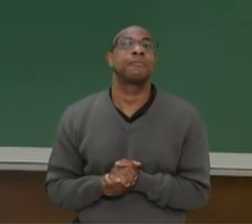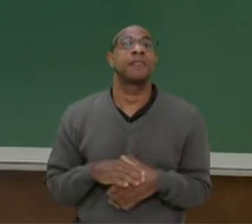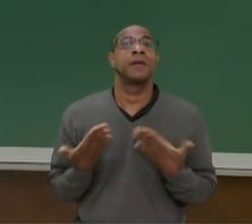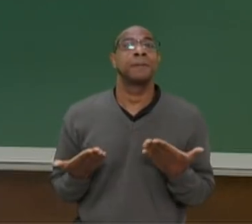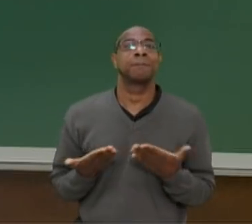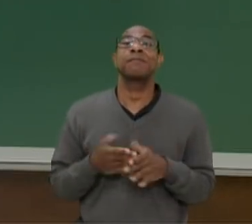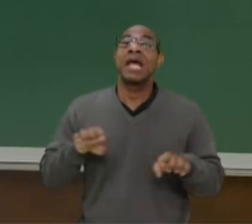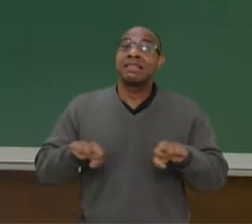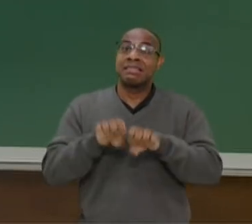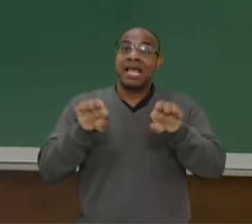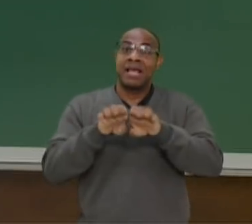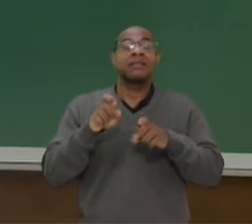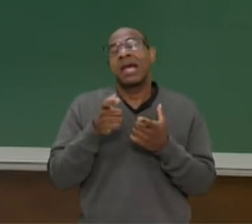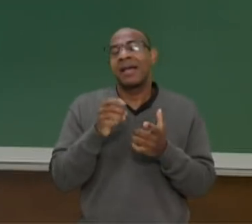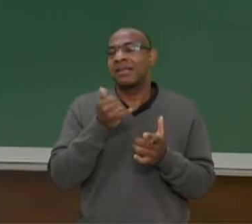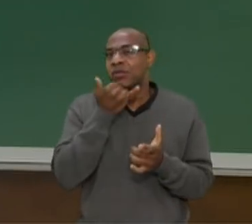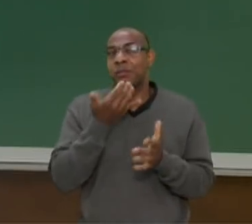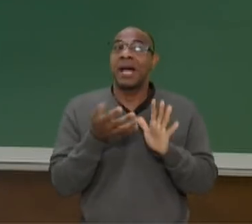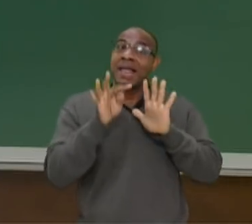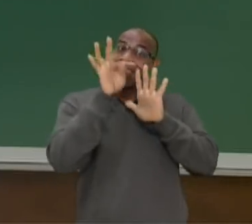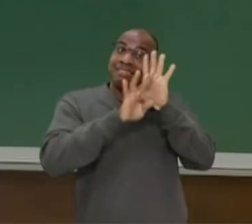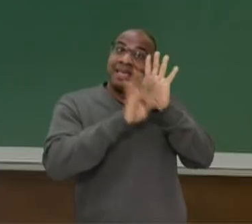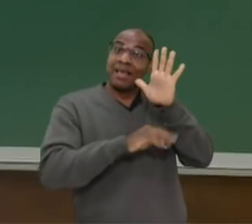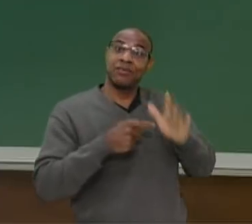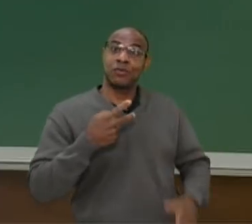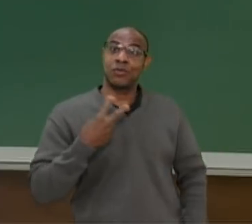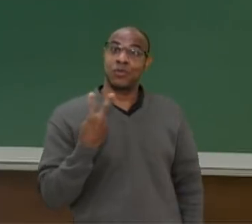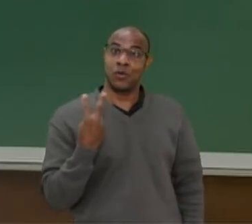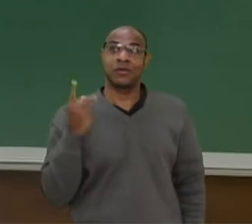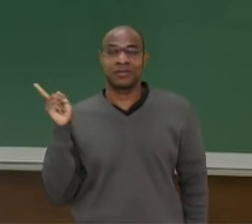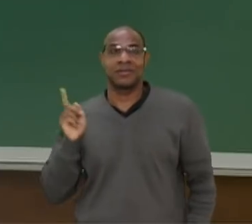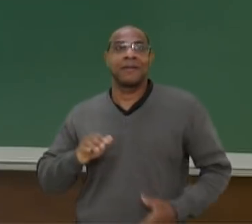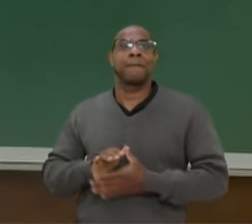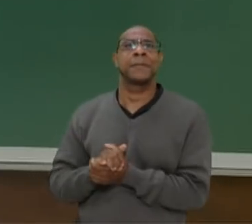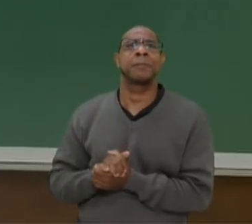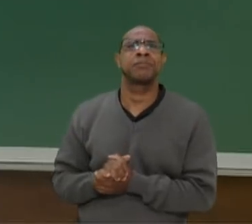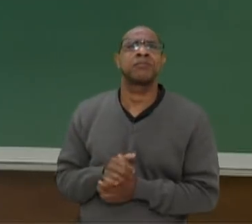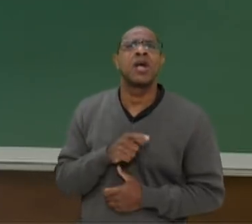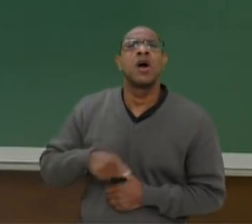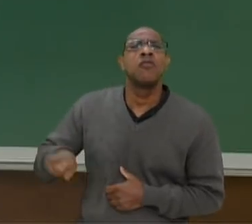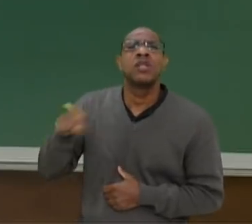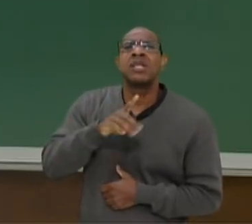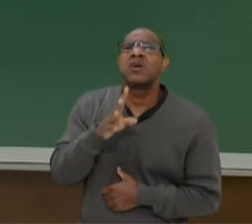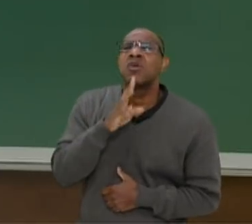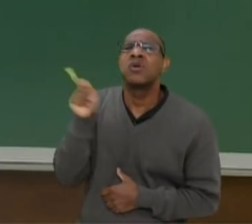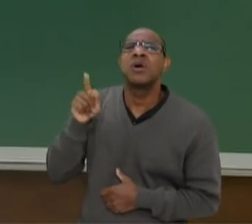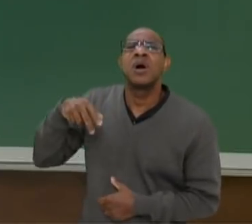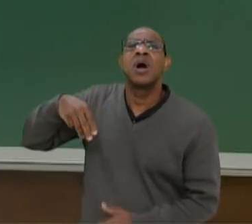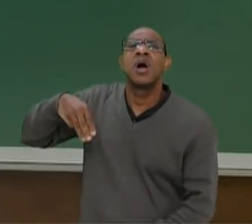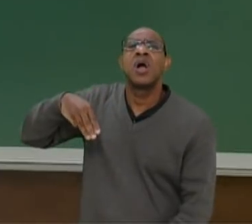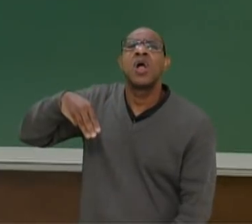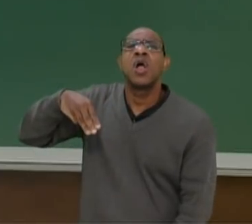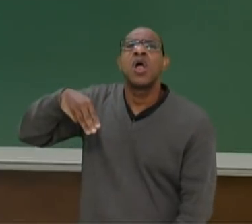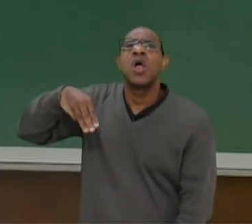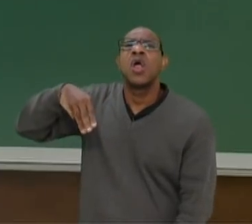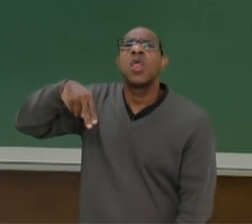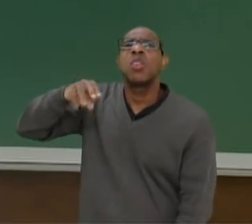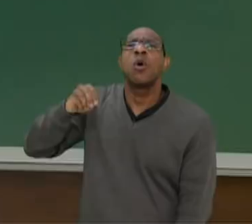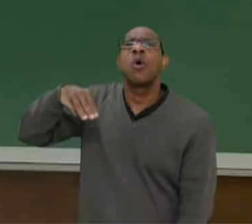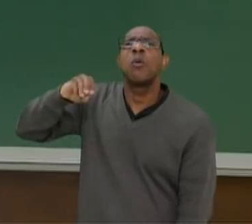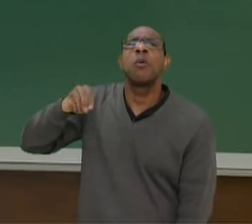Texto de número 2. Vamos ler esse texto? Você já ouviu o termo